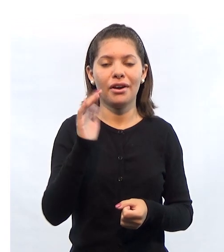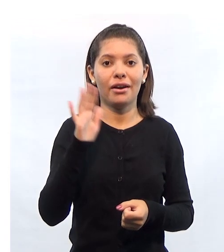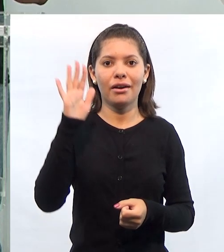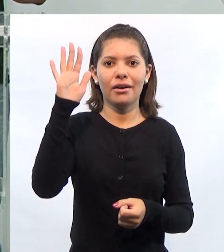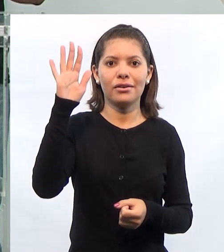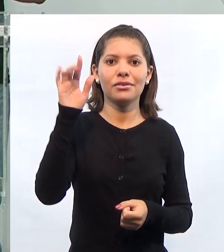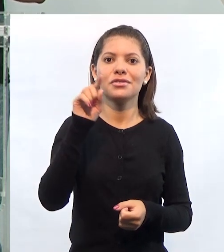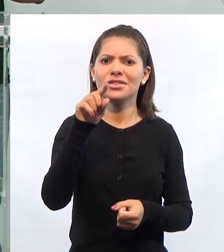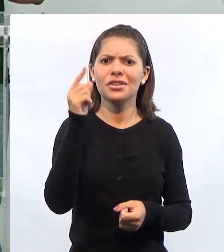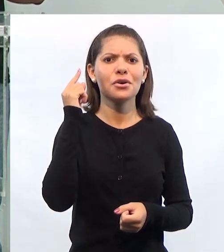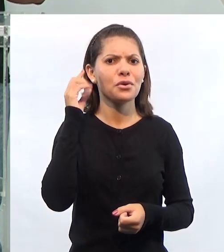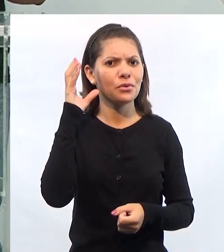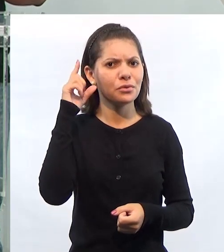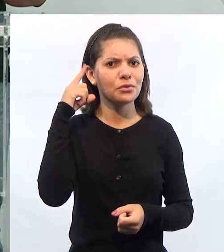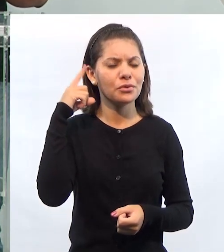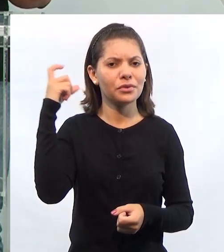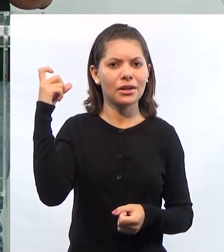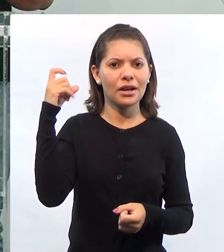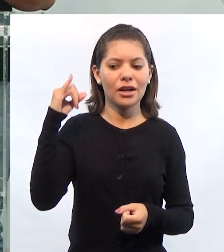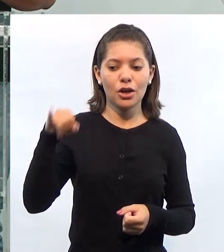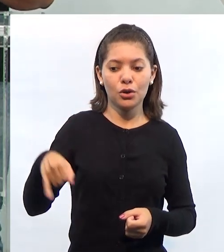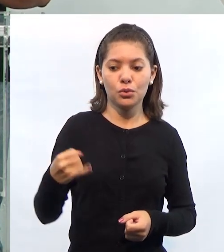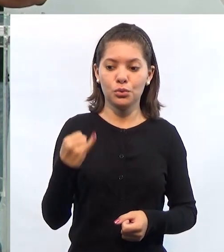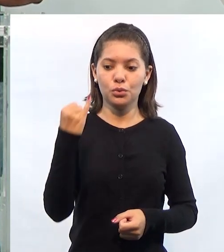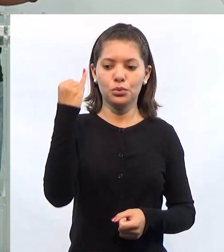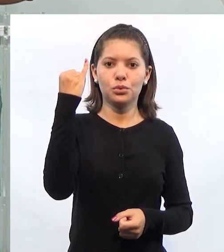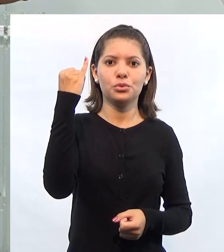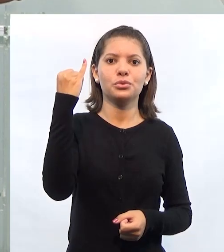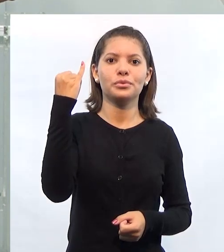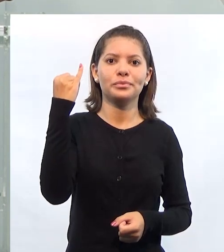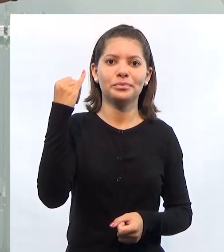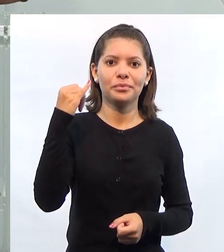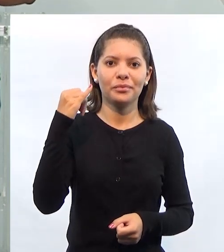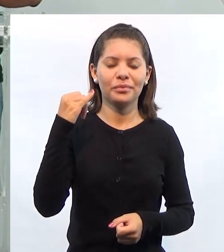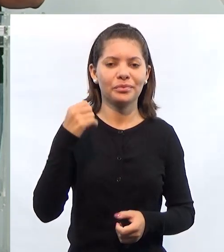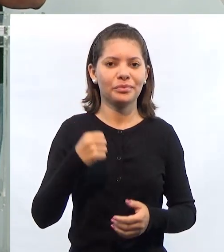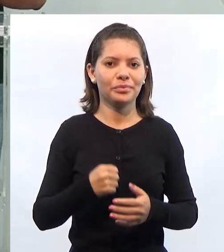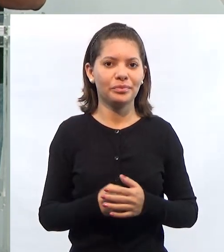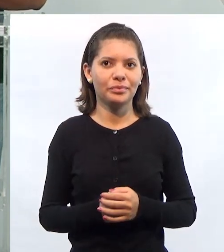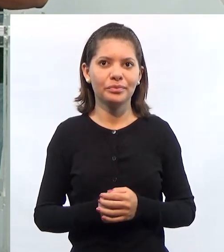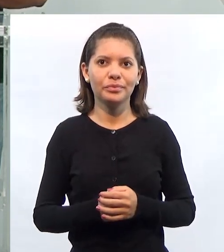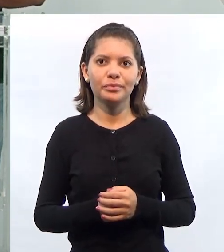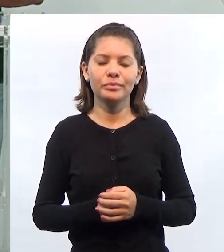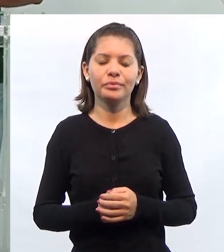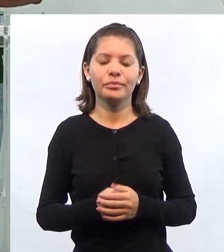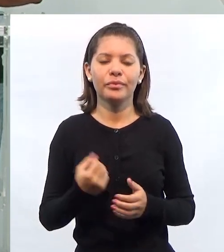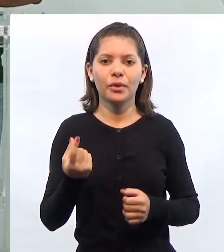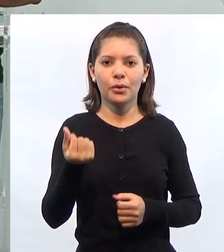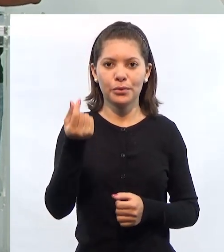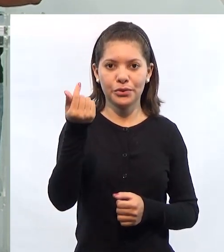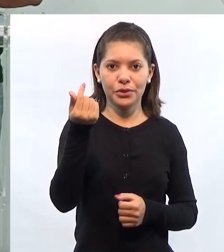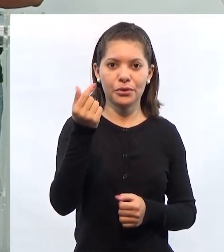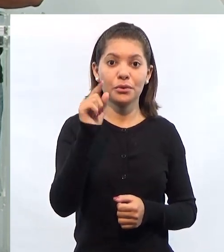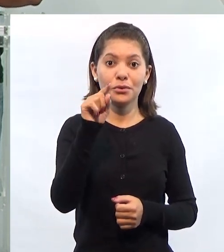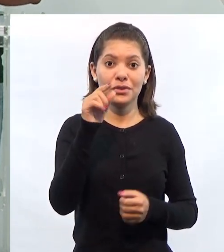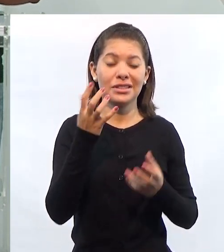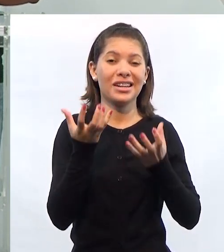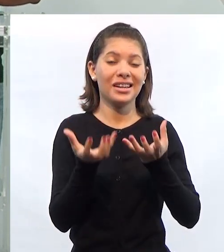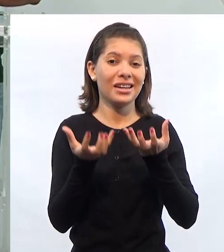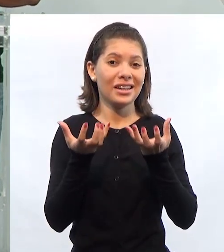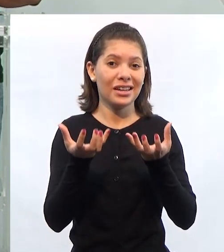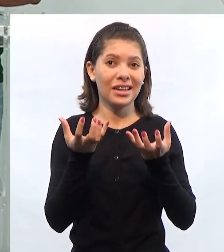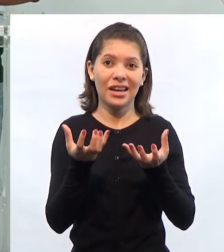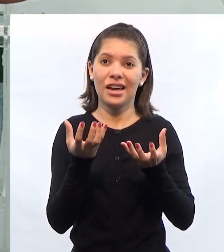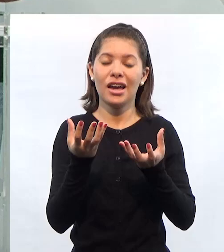dinheiro. Vocês já devem ter ouvido falar de uma coisa chamada juros. Juros é o custo do dinheiro. Quando você